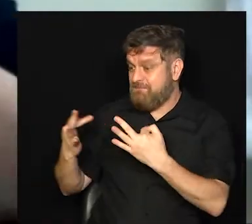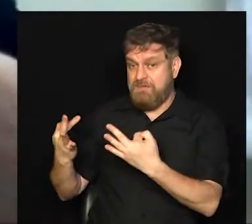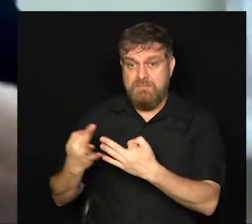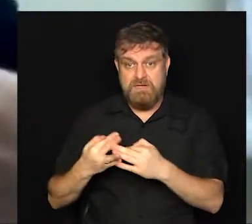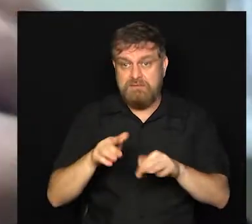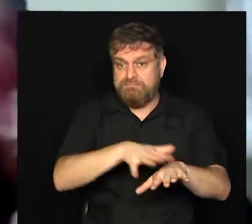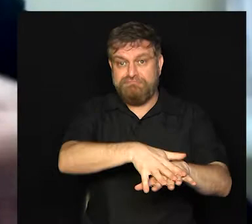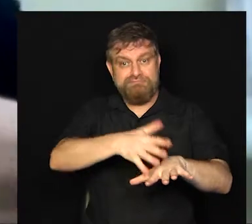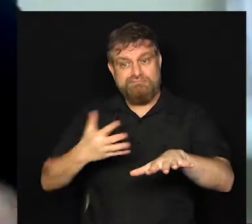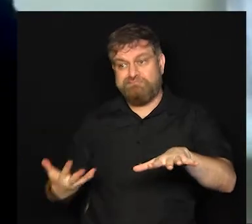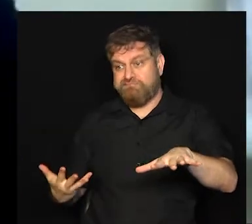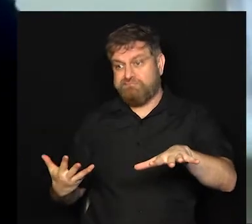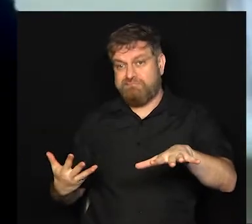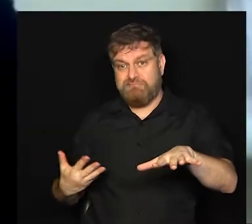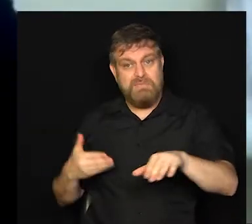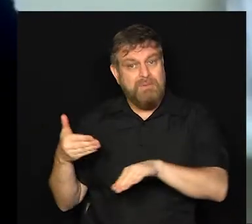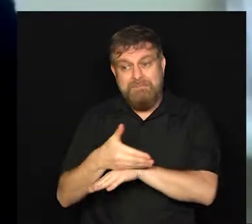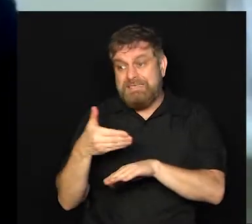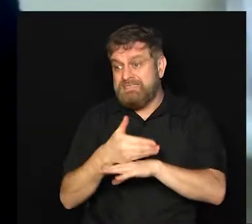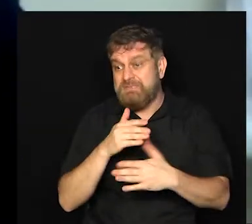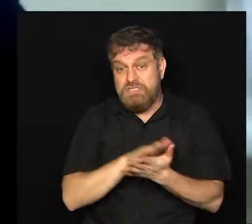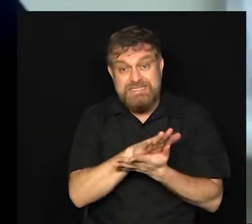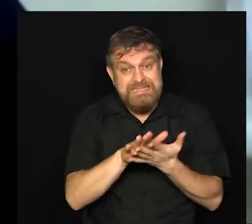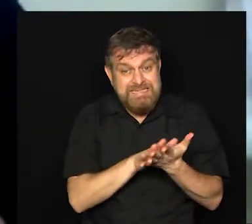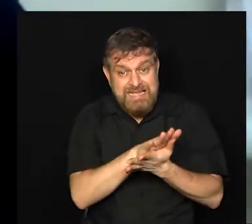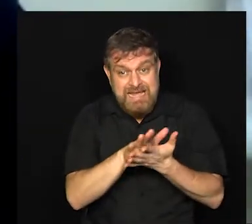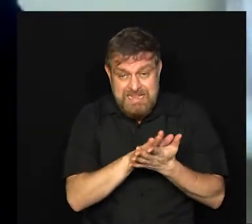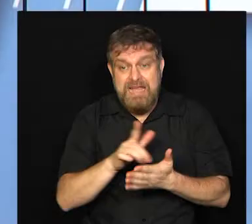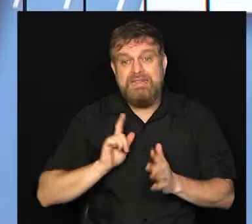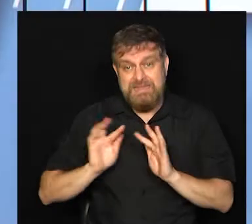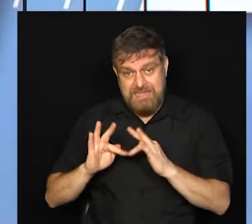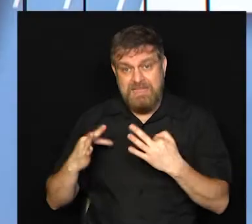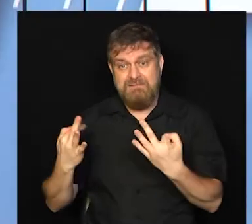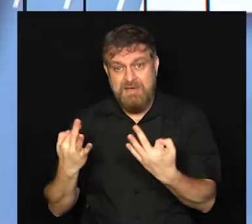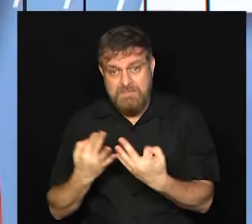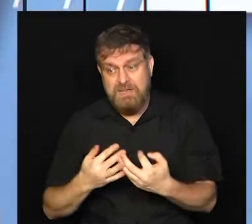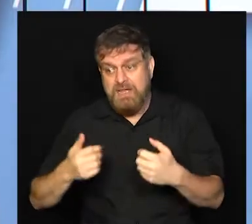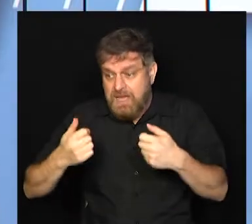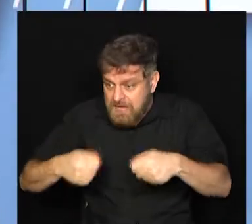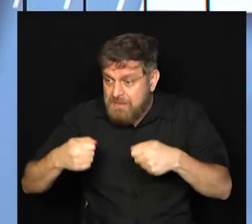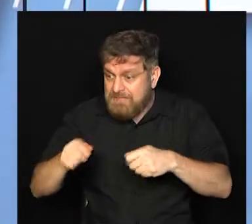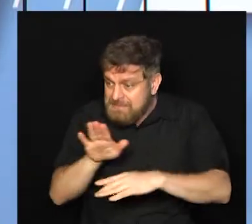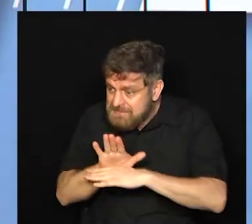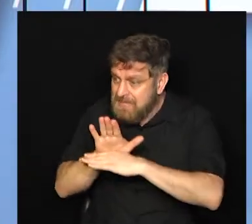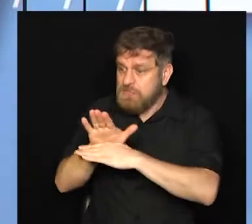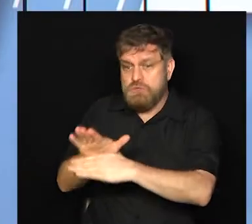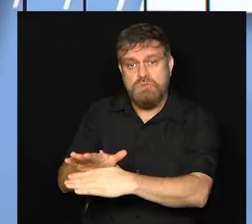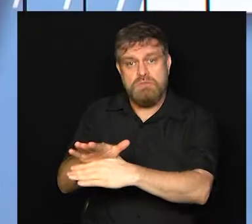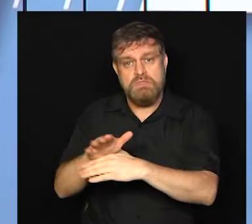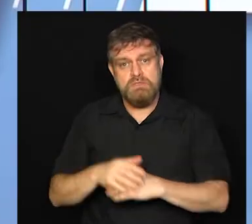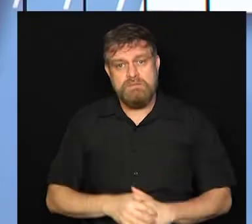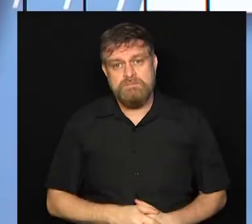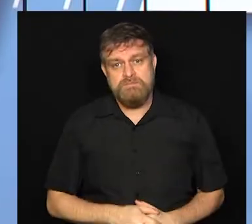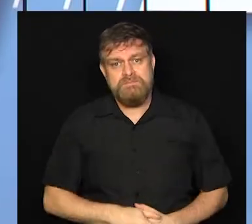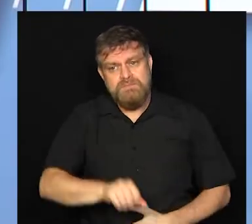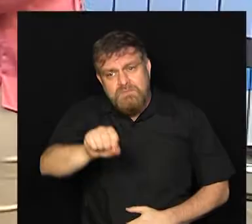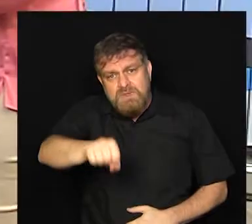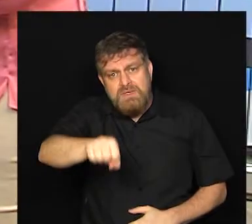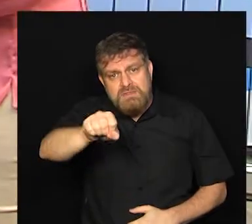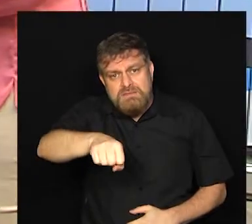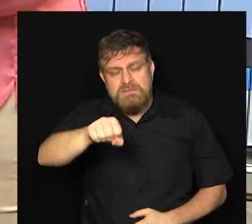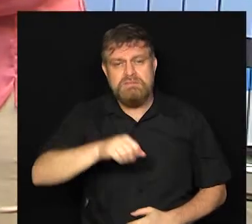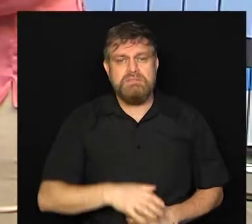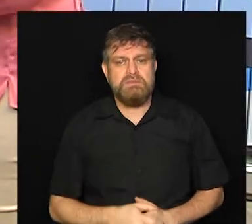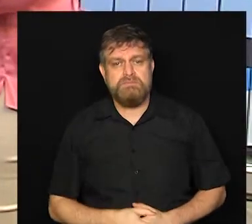fazem parte de nenhuma organização, Sim. né? E aí foi Isso, e nisso que a precisam de ajuda também, né?